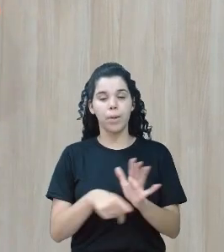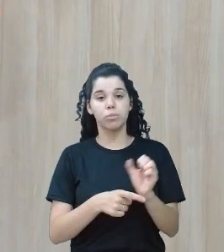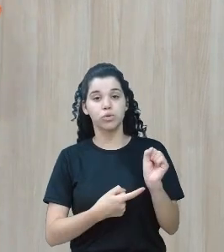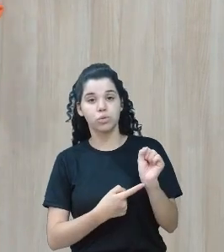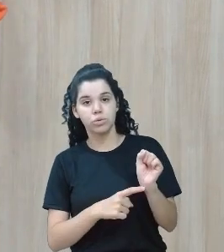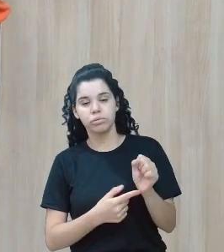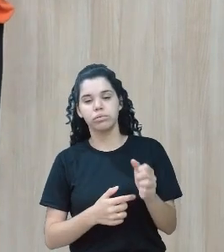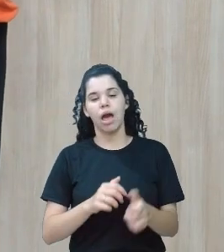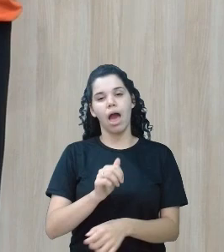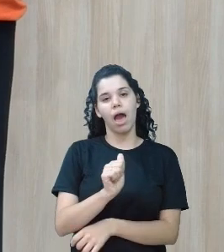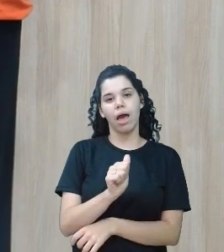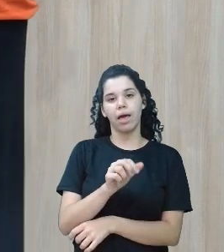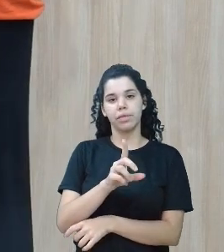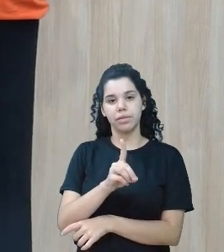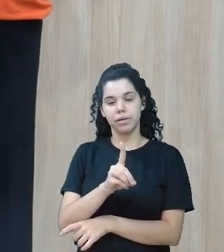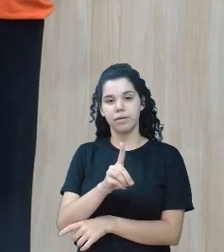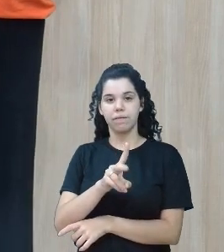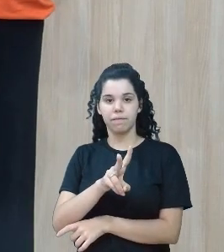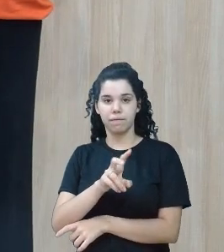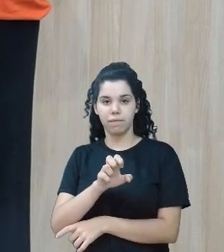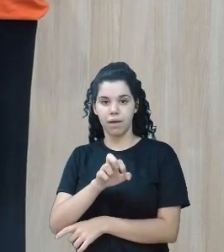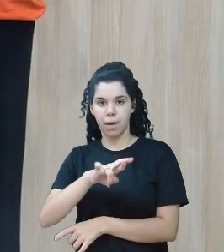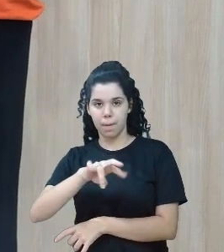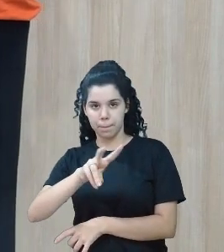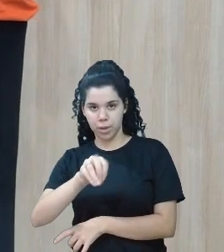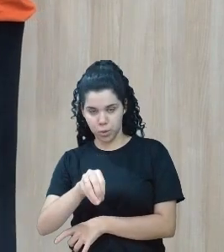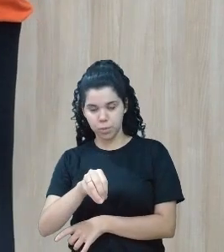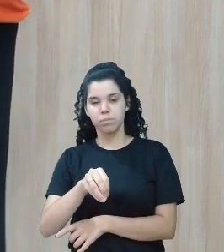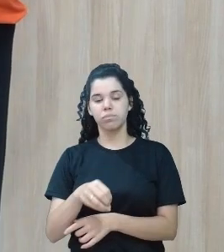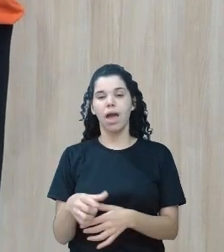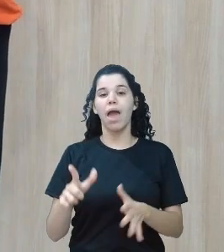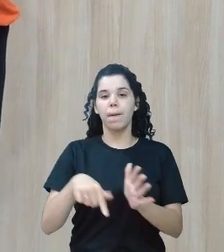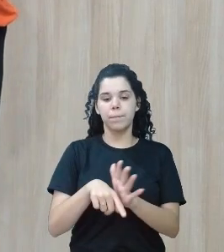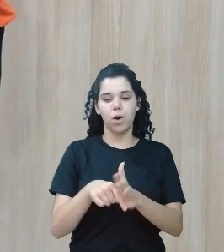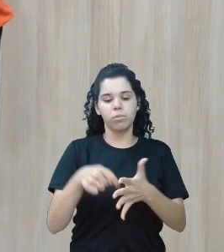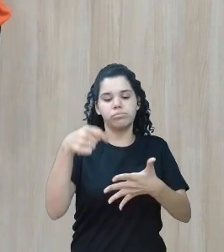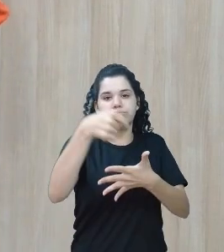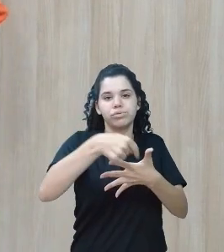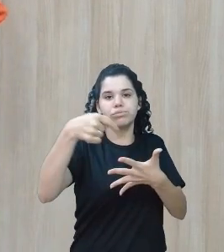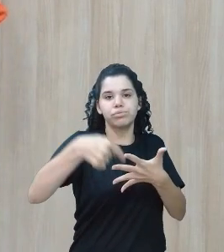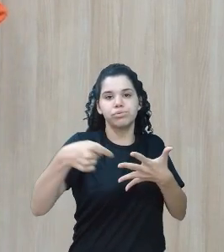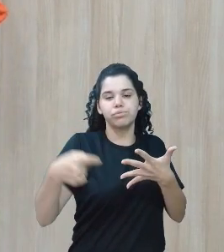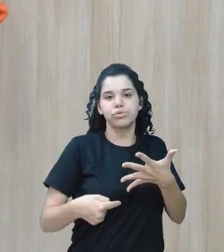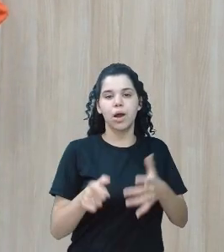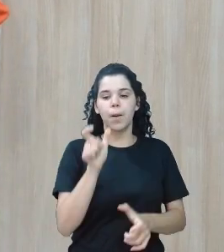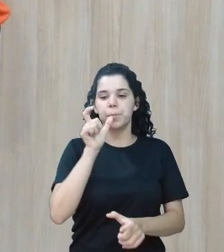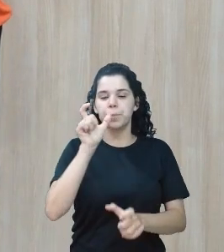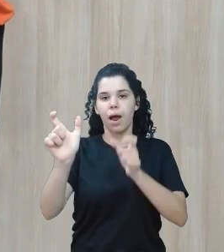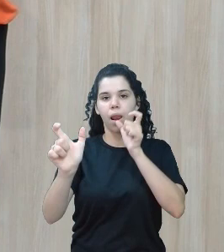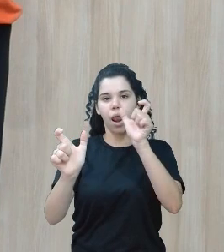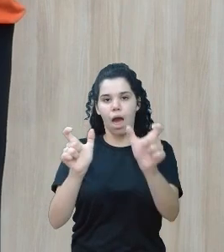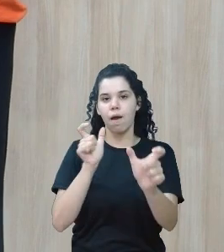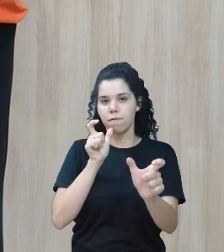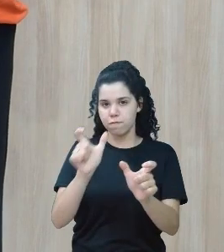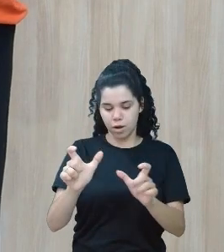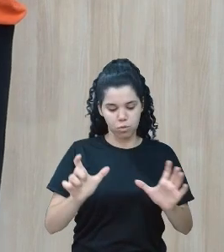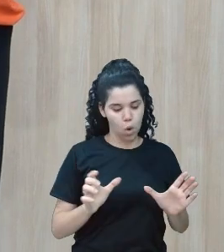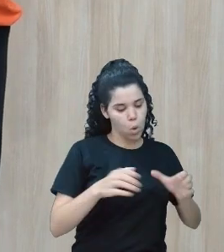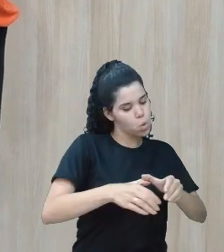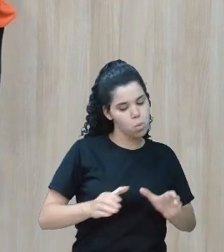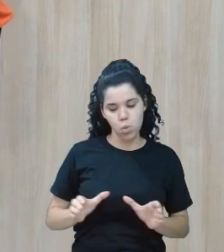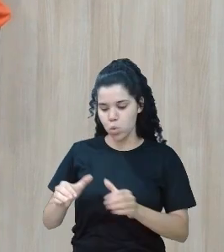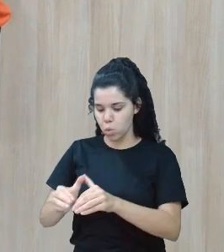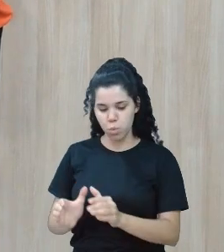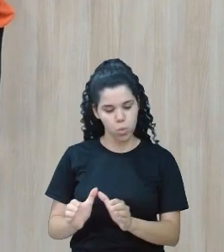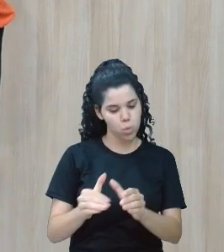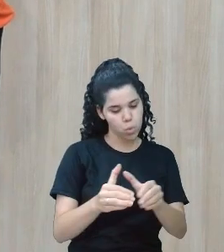adjetivo, advérbio, ou seja, eu estou classificando as palavras, certo? Estou botando